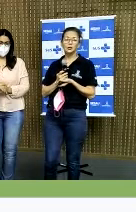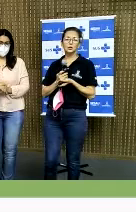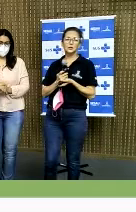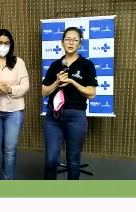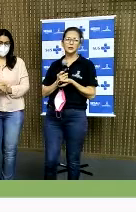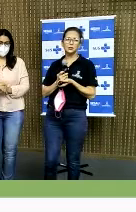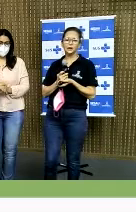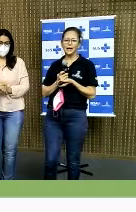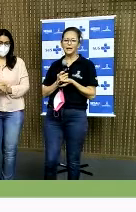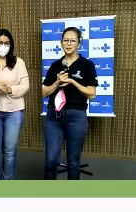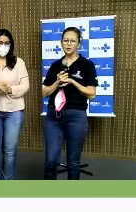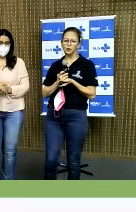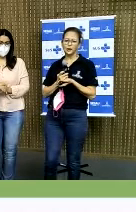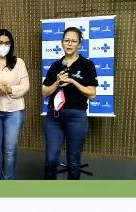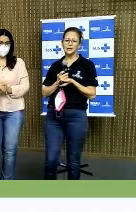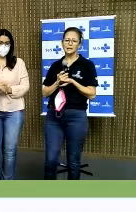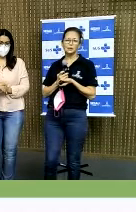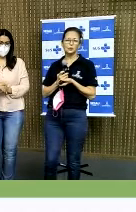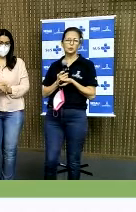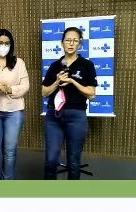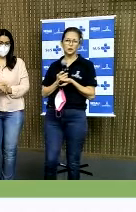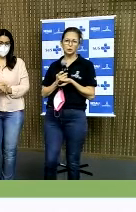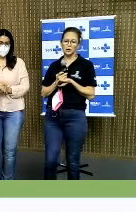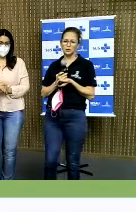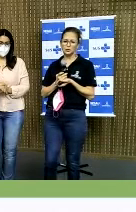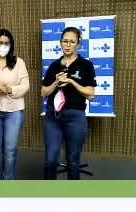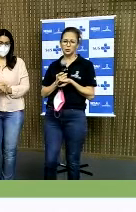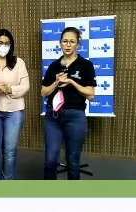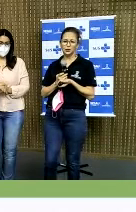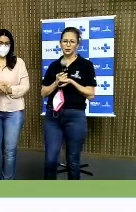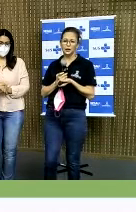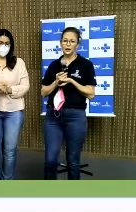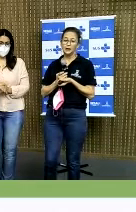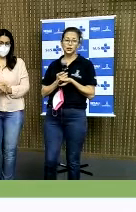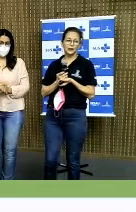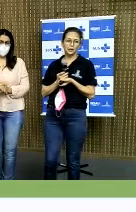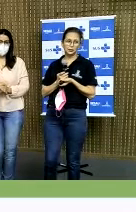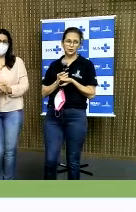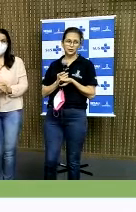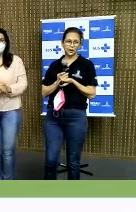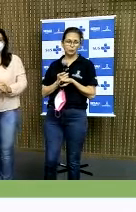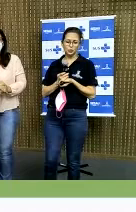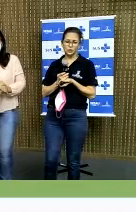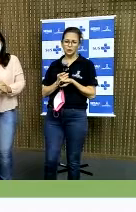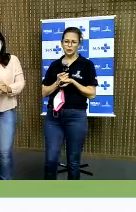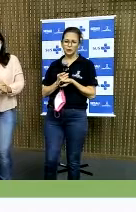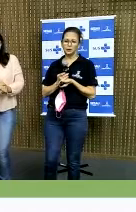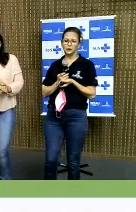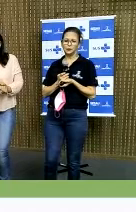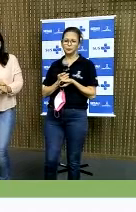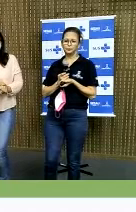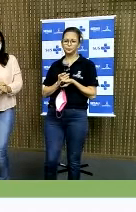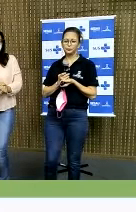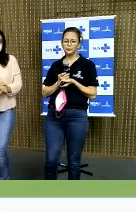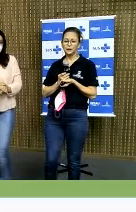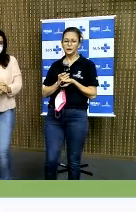As reuniões intersetoriais foram realizadas com o Conselho Local de Saúde. Em janeiro não tivemos a